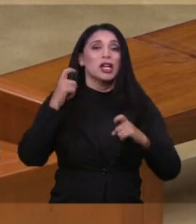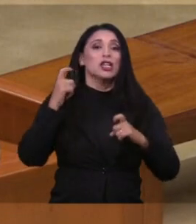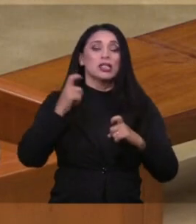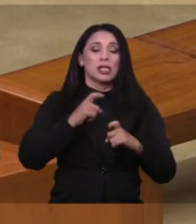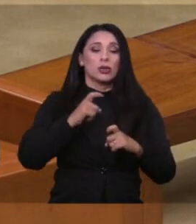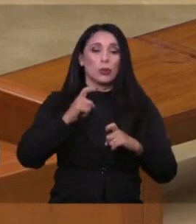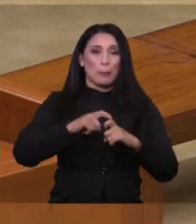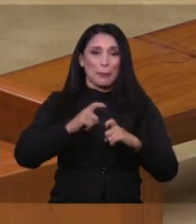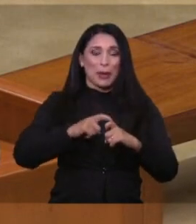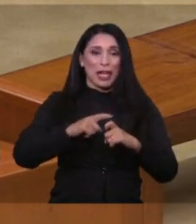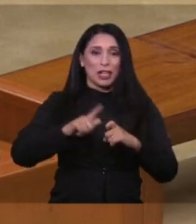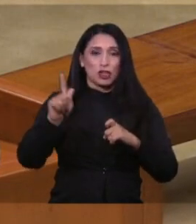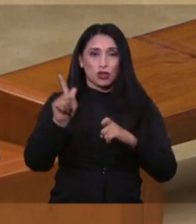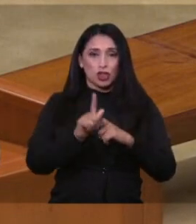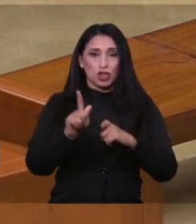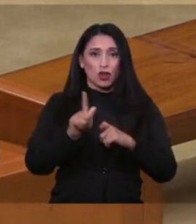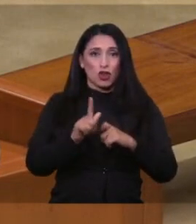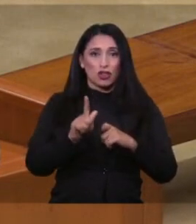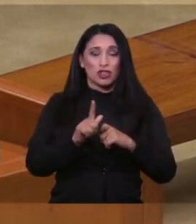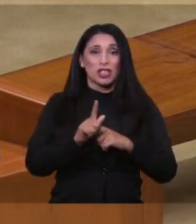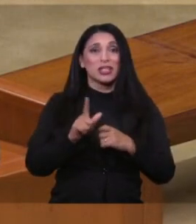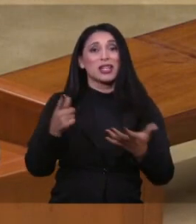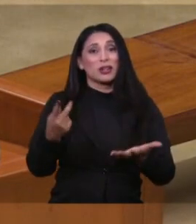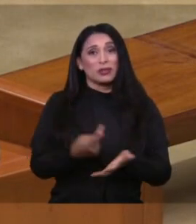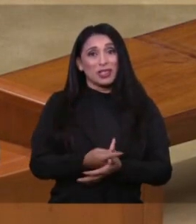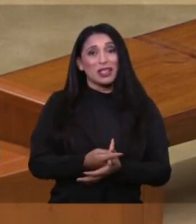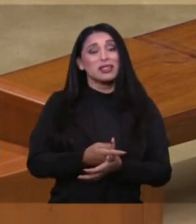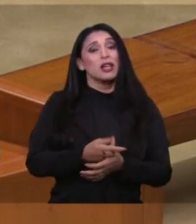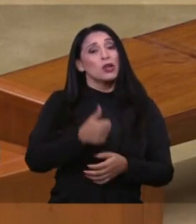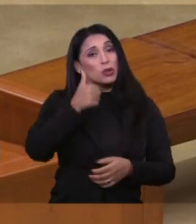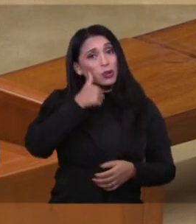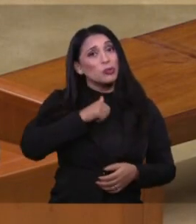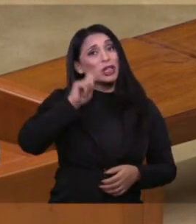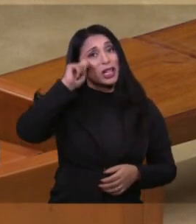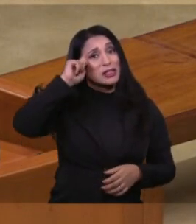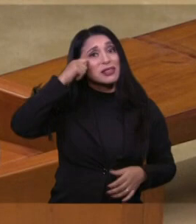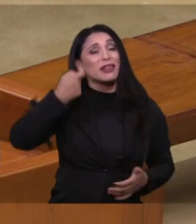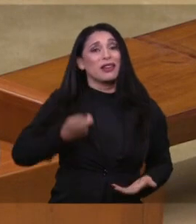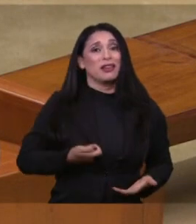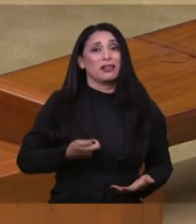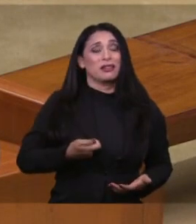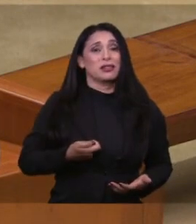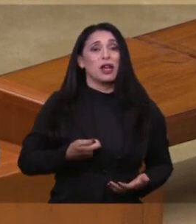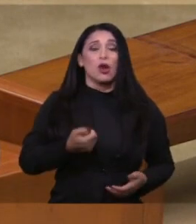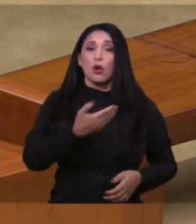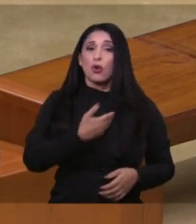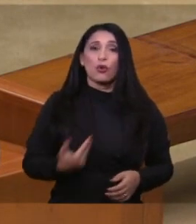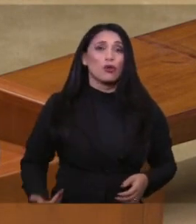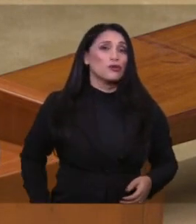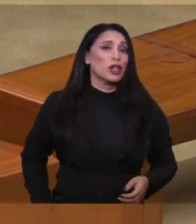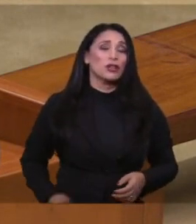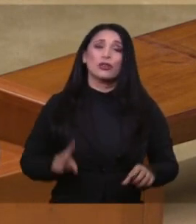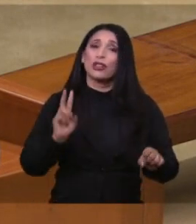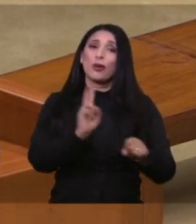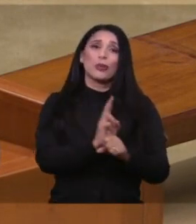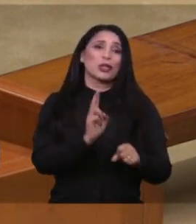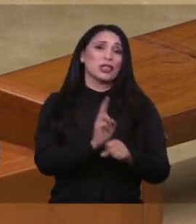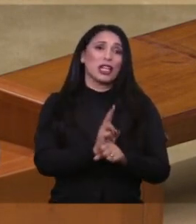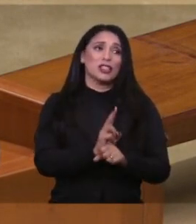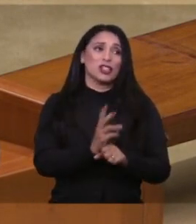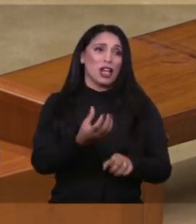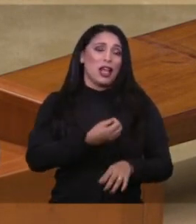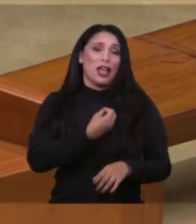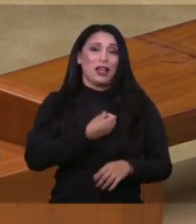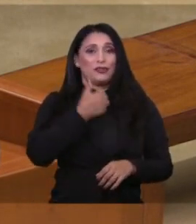mulheres vitimadas pela mortalidade materna. Existe essa lacuna no Estado de proteção das vidas negras, da vida das